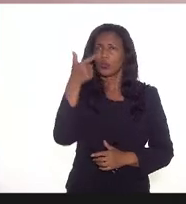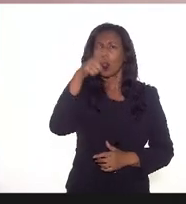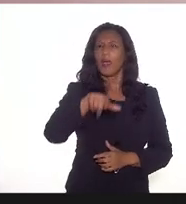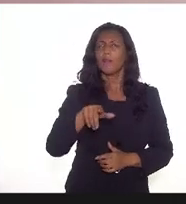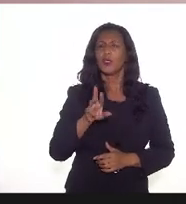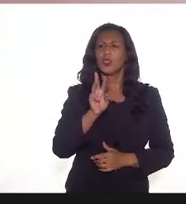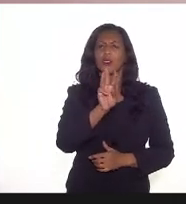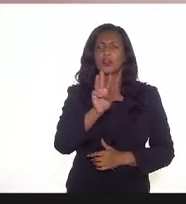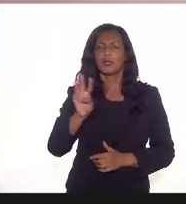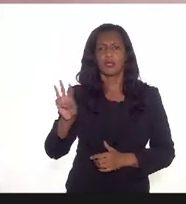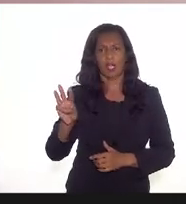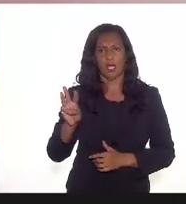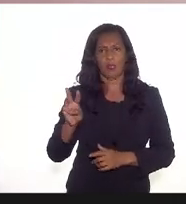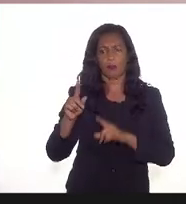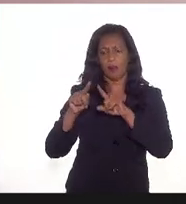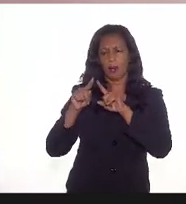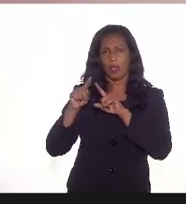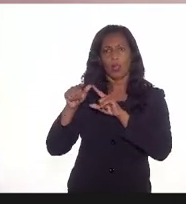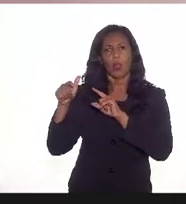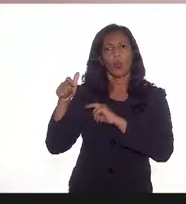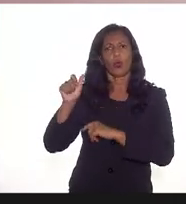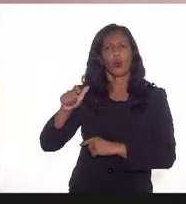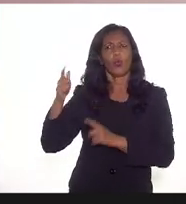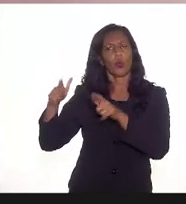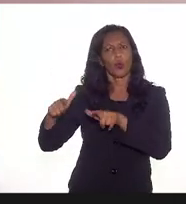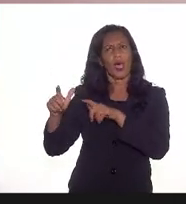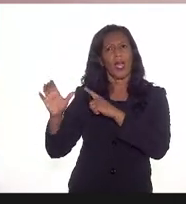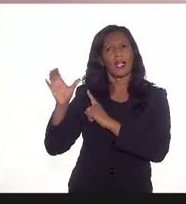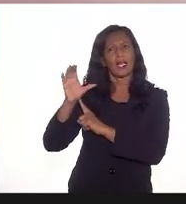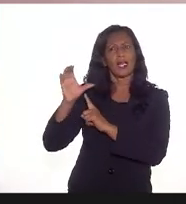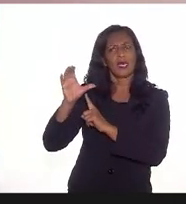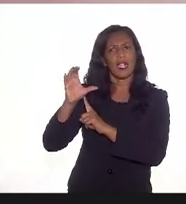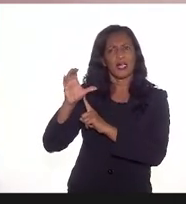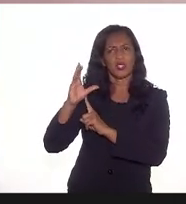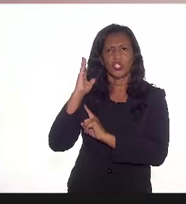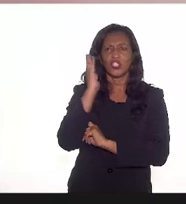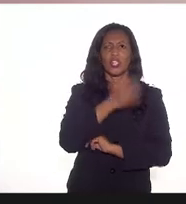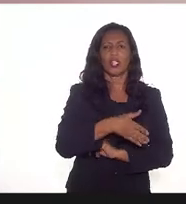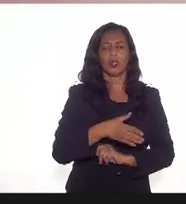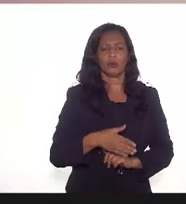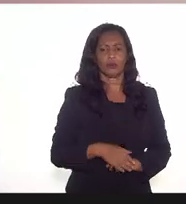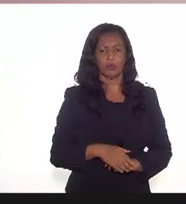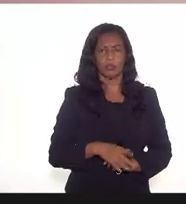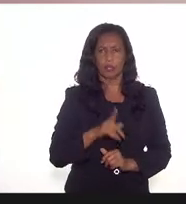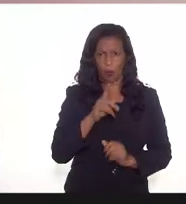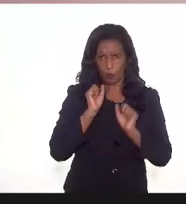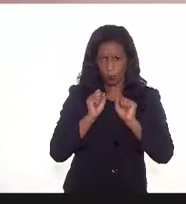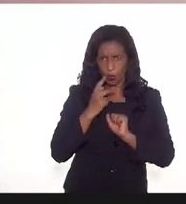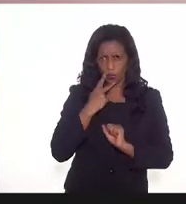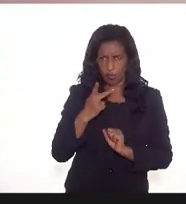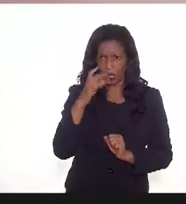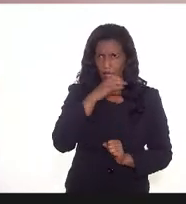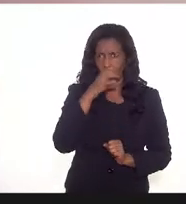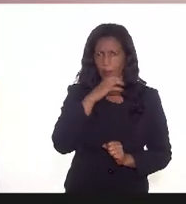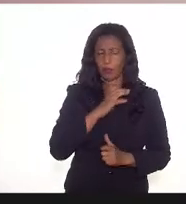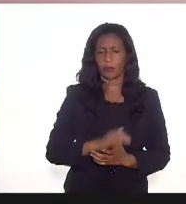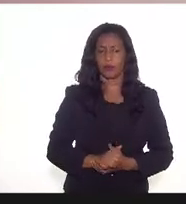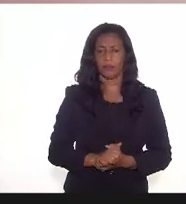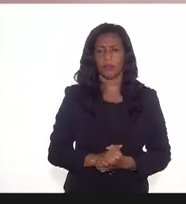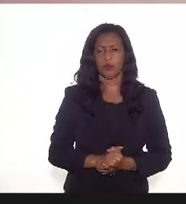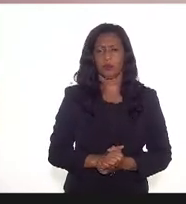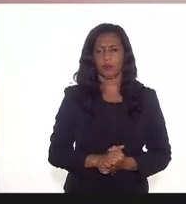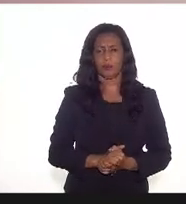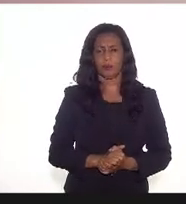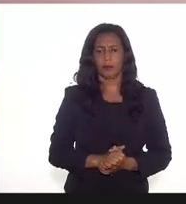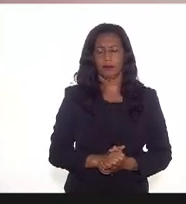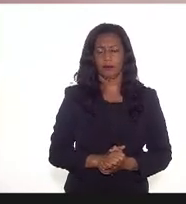o endereço, porque a área do cliente seria um caminho mais longo. Aí a gente criou um link direto. E se o senhor permitir, eu queria só passar o endereço, que